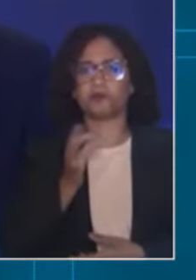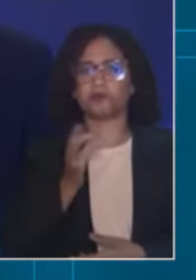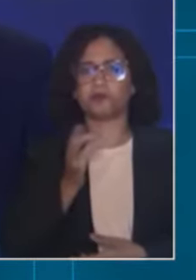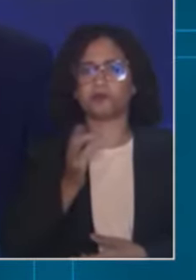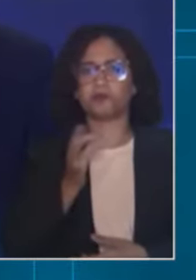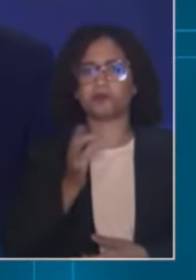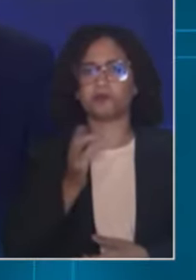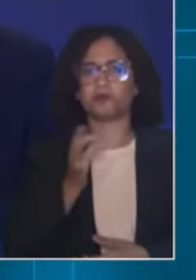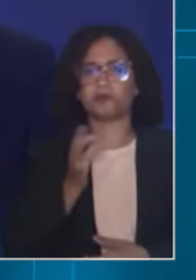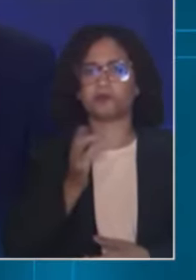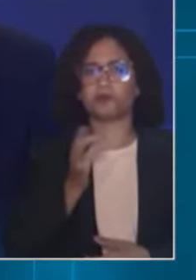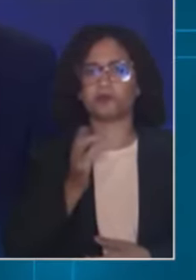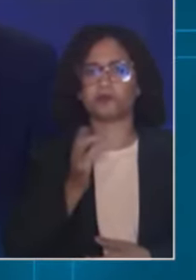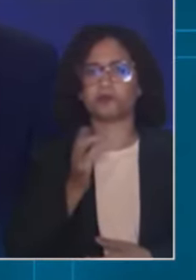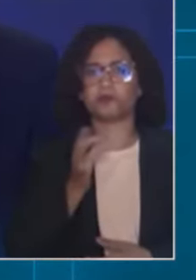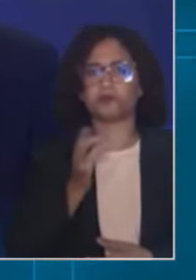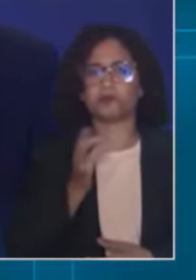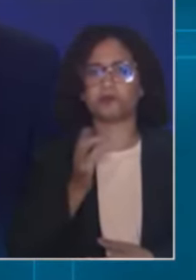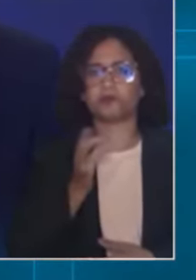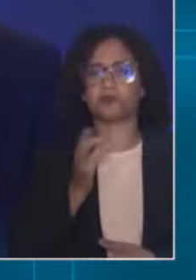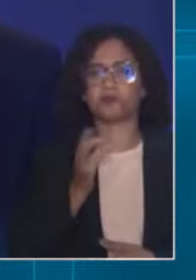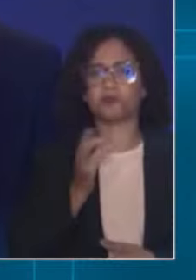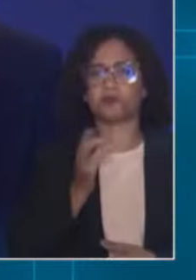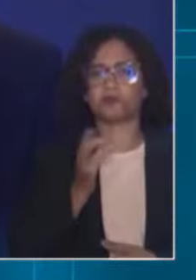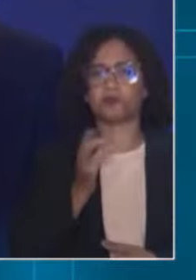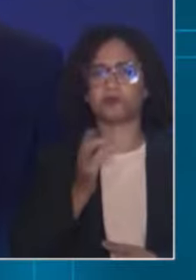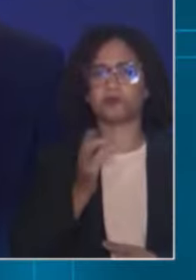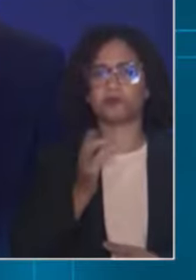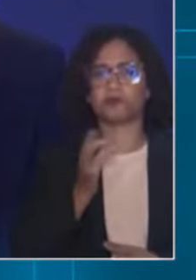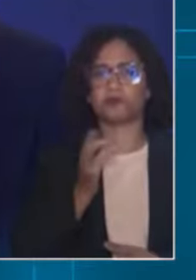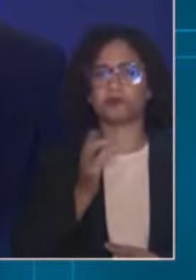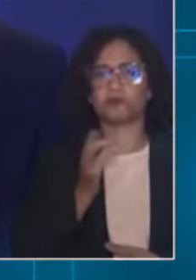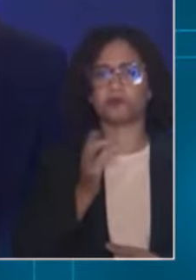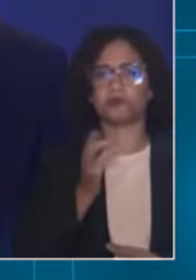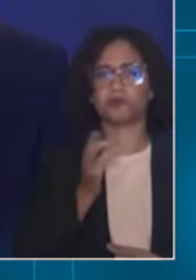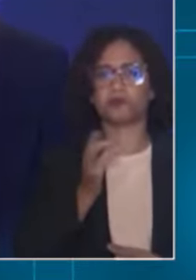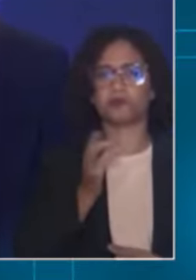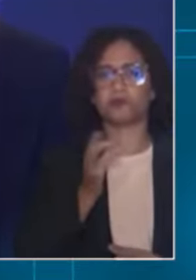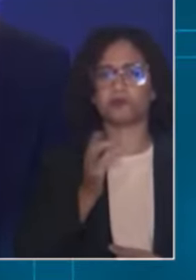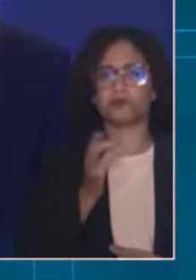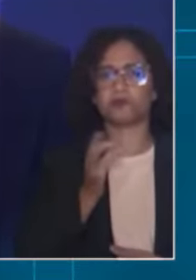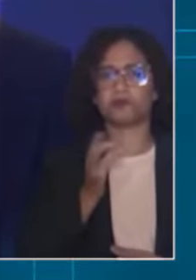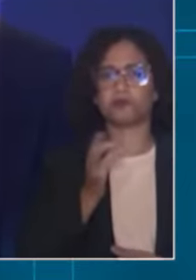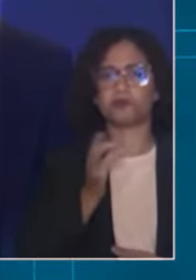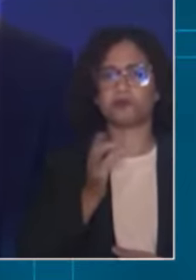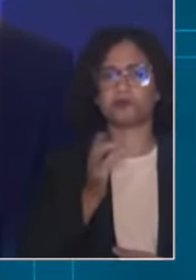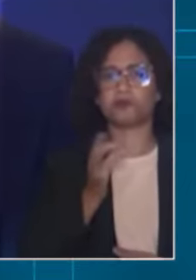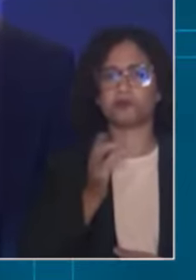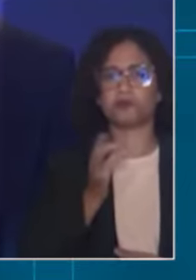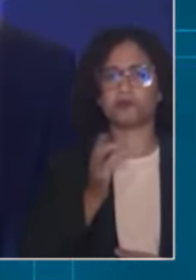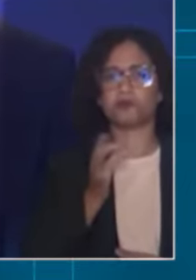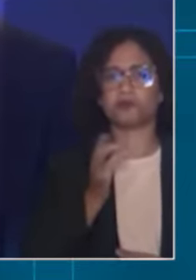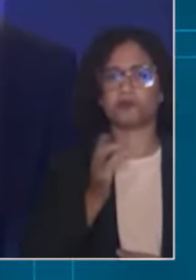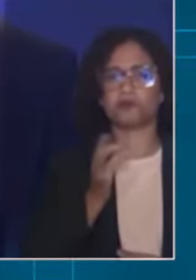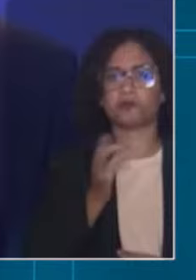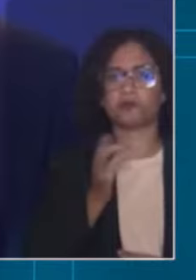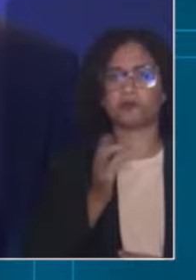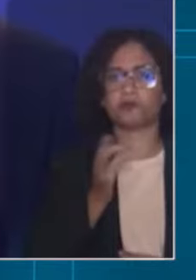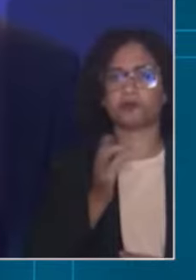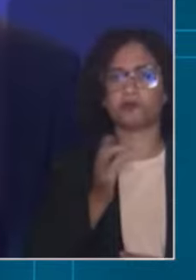Henrique. Em 2008, Walter Pinheiro, que era do PT, foi para o segundo turno e quase leva a eleição. Em 2012, Nelson